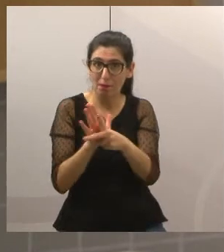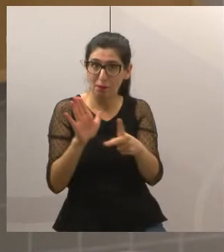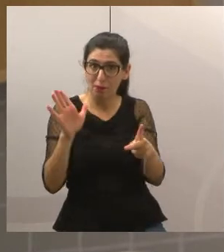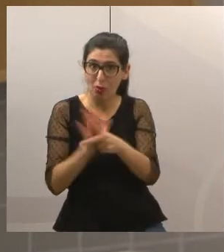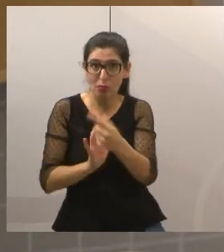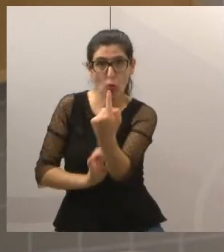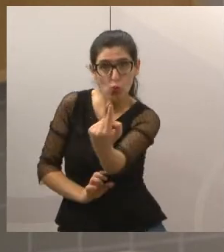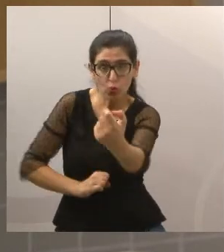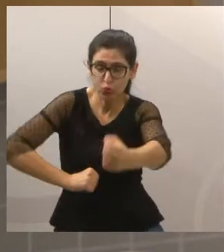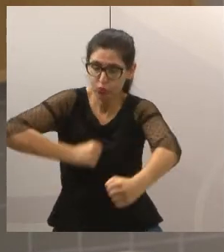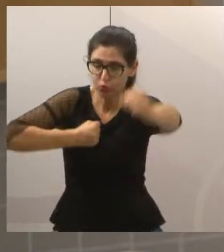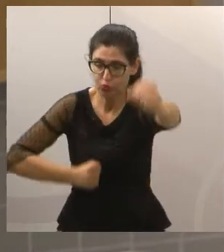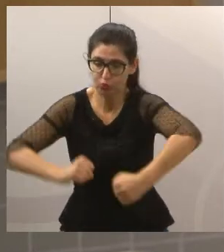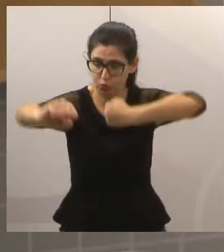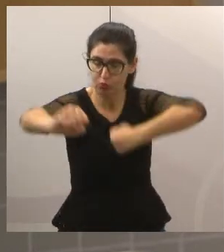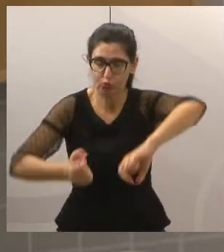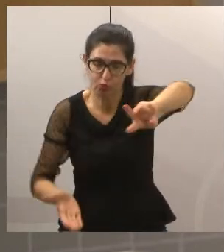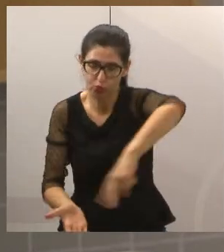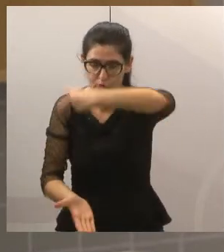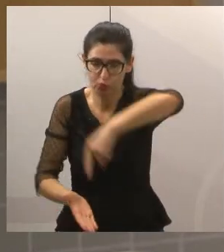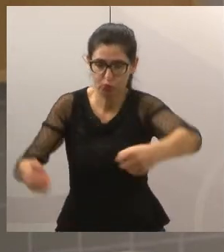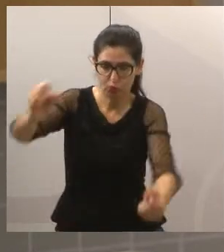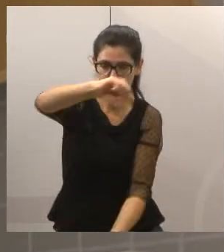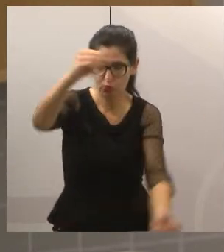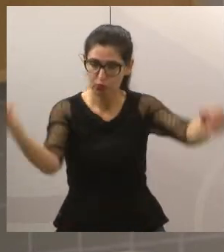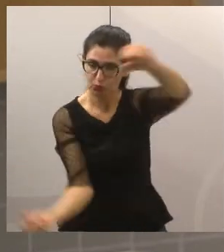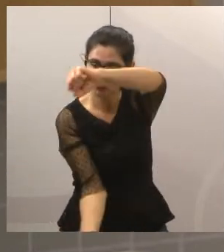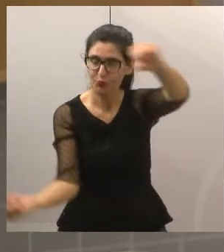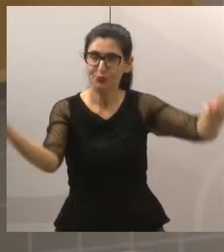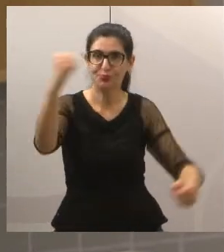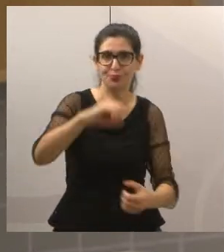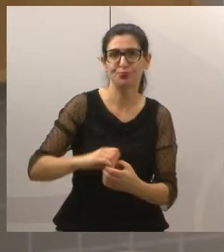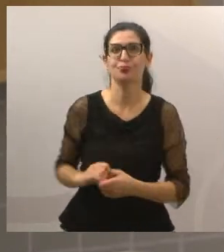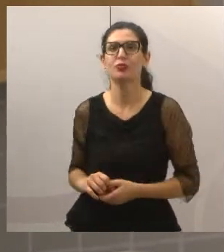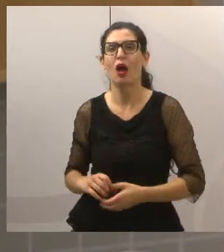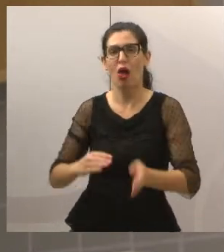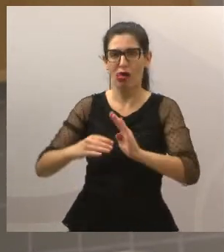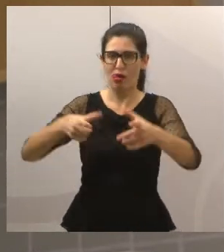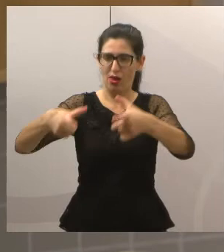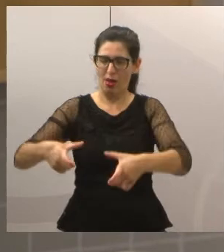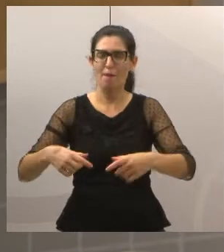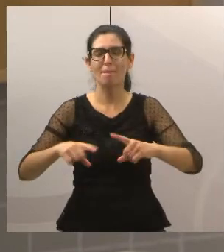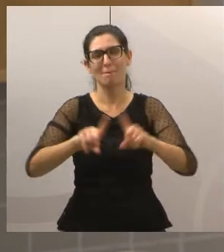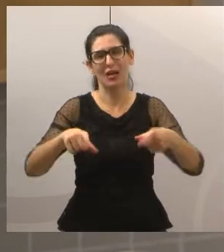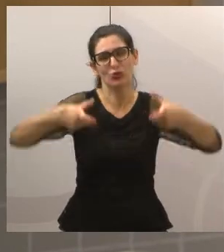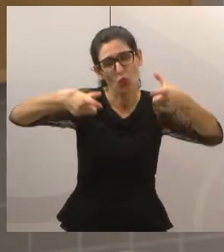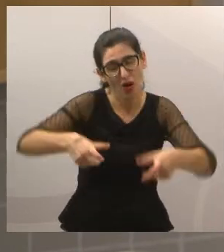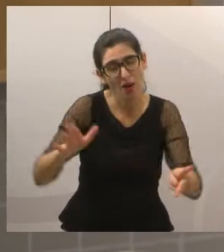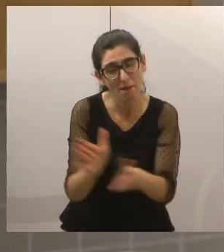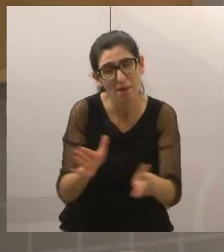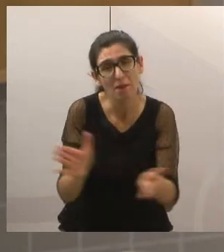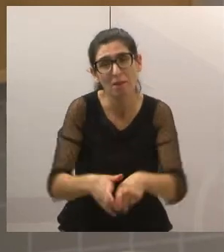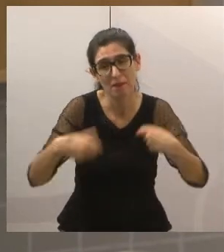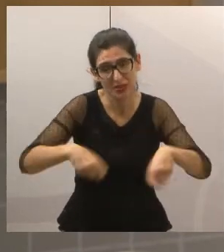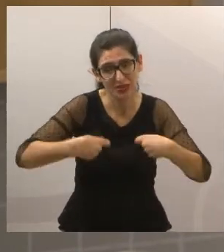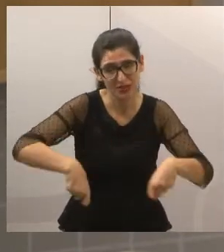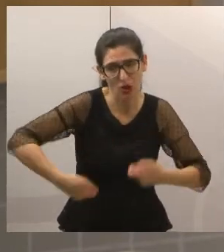Mas muitos terrenos, precisam, né, terraplanagem, precisa uma revitalização da área,